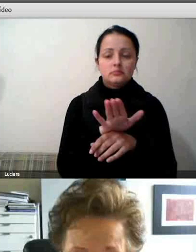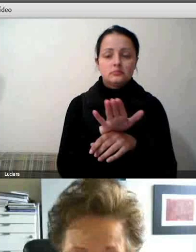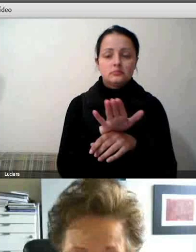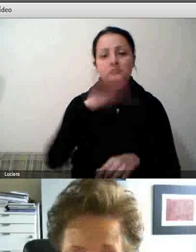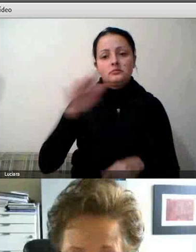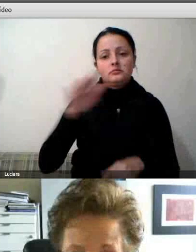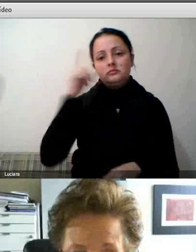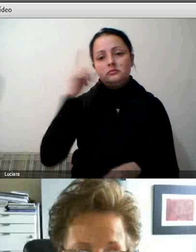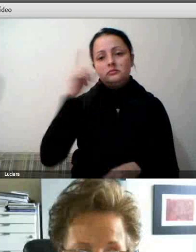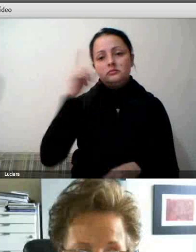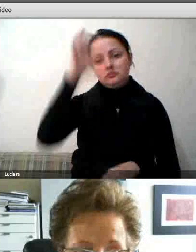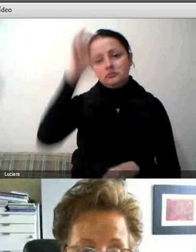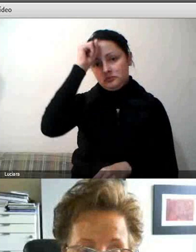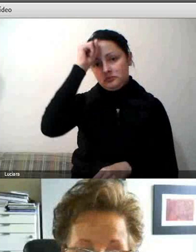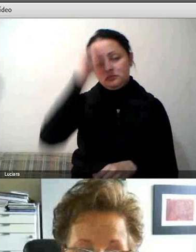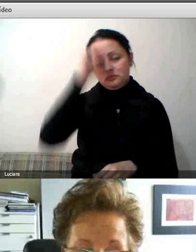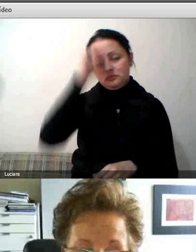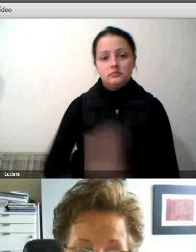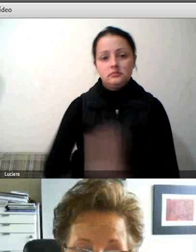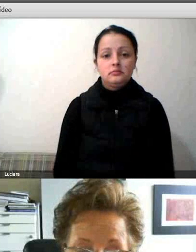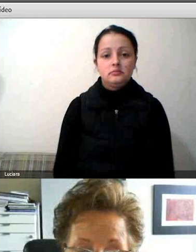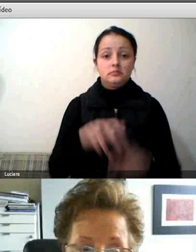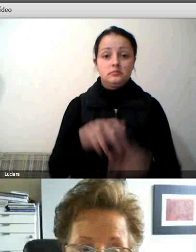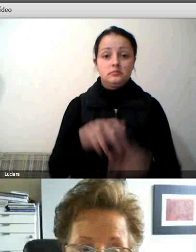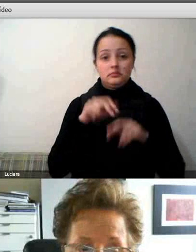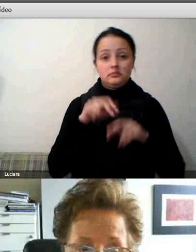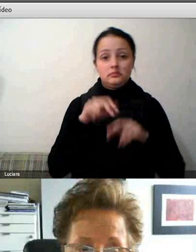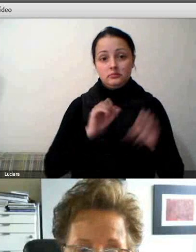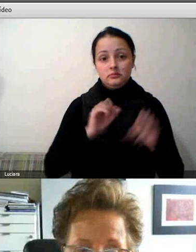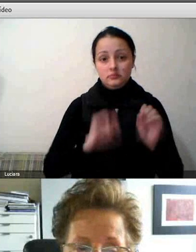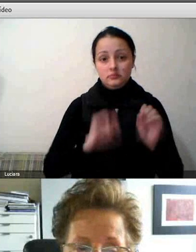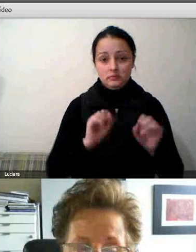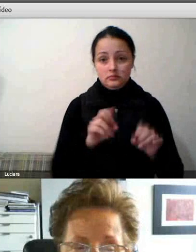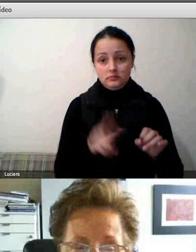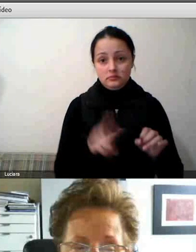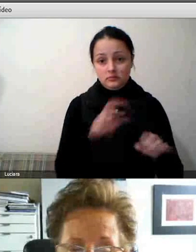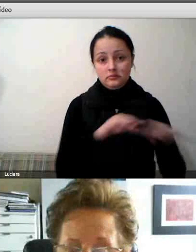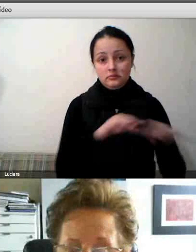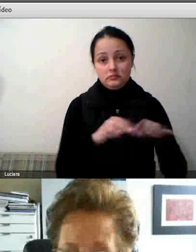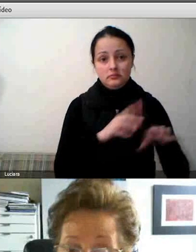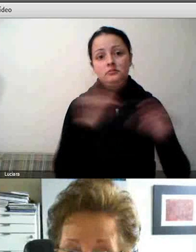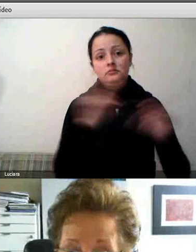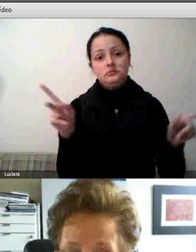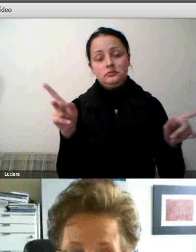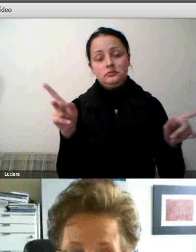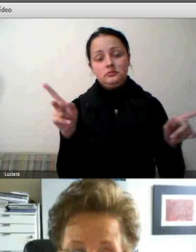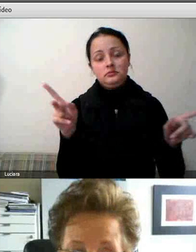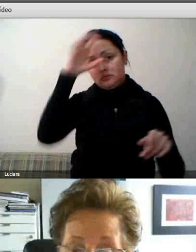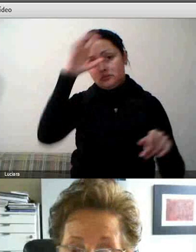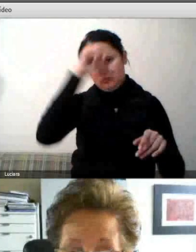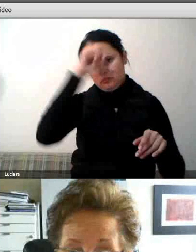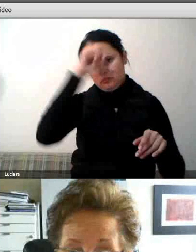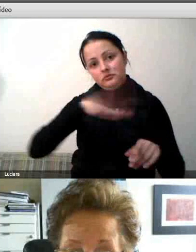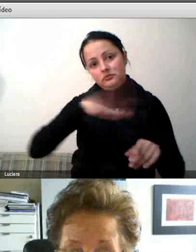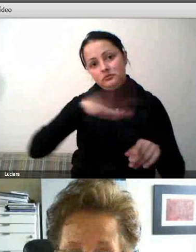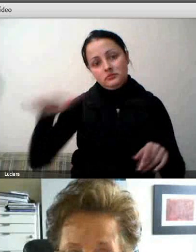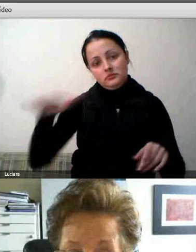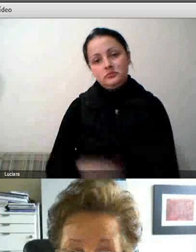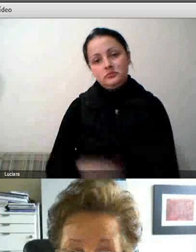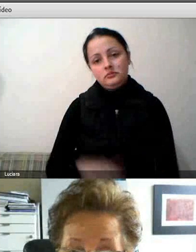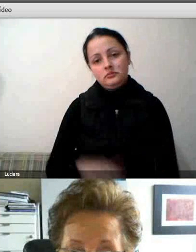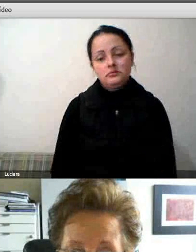colegas da universidade. Então, mostra o quê? Mostra que, em vez de ensinar na aula que o